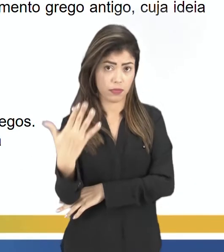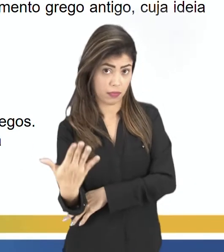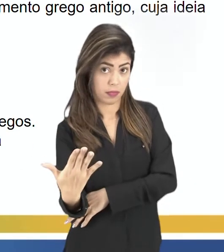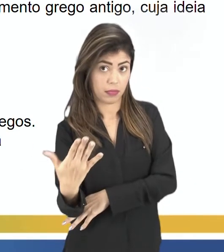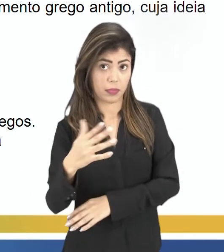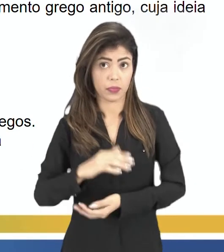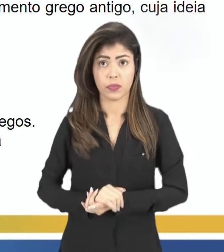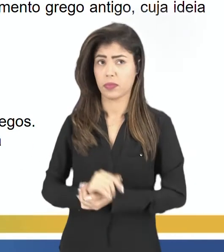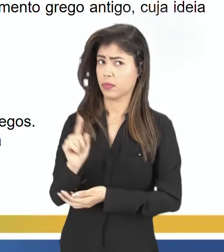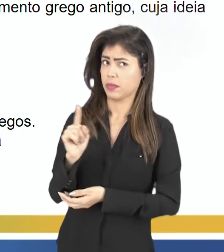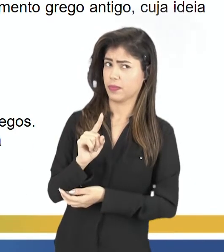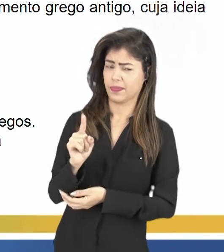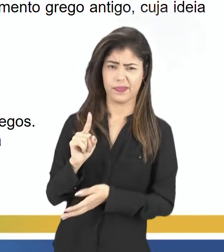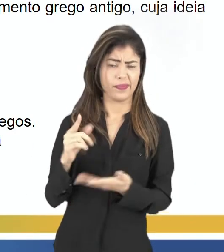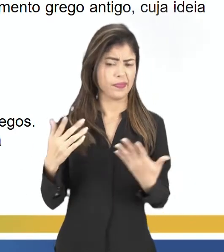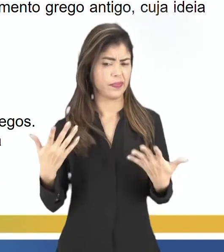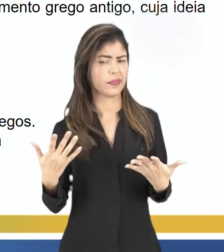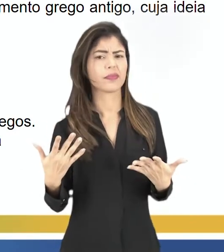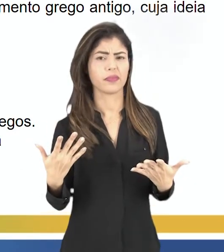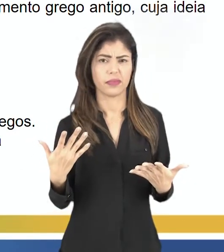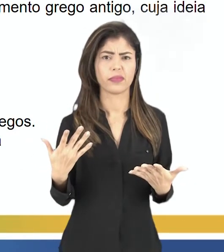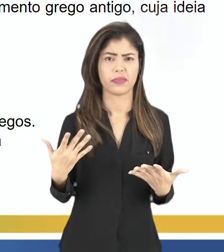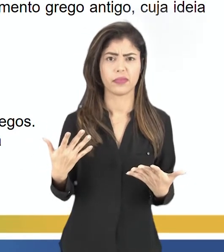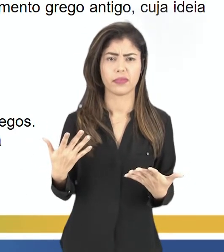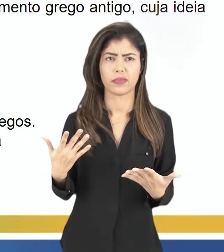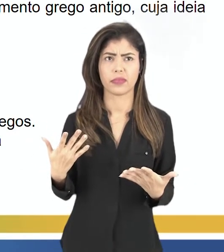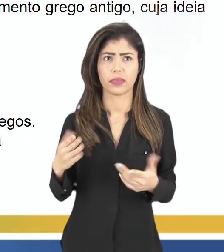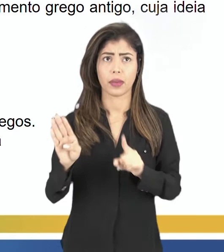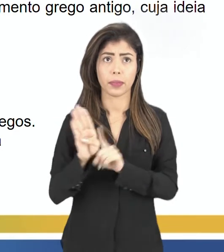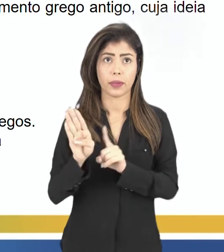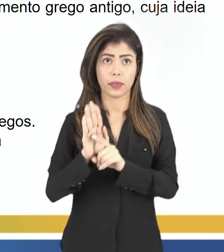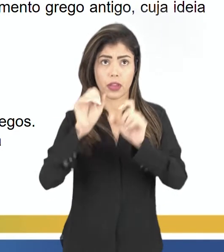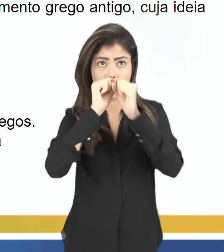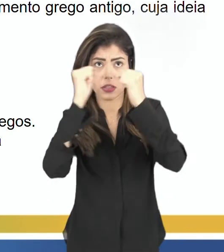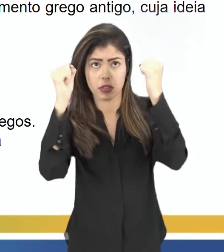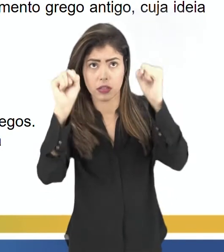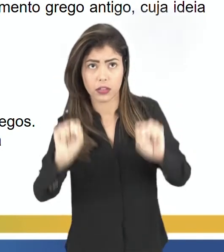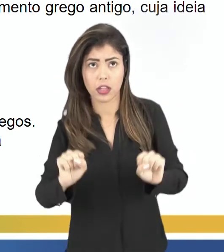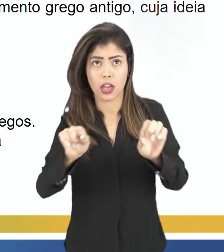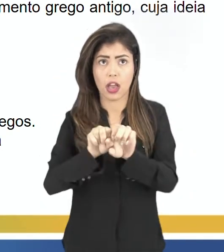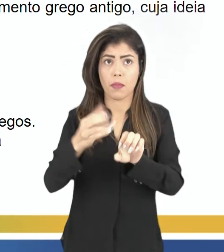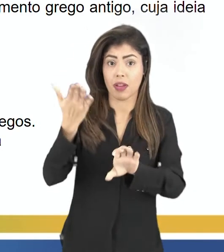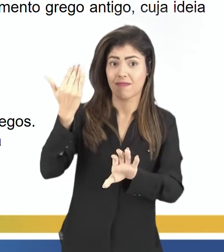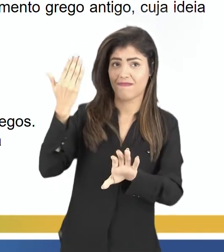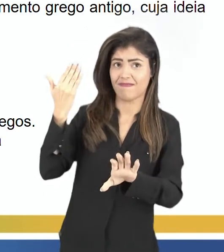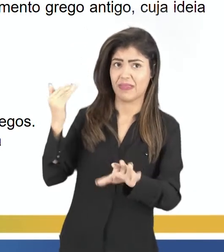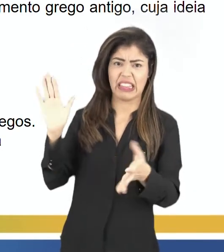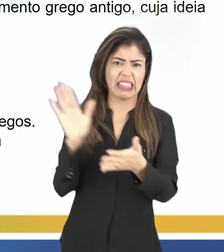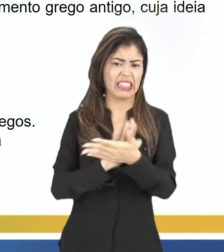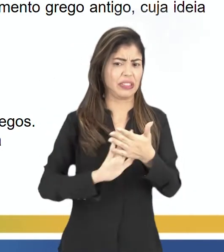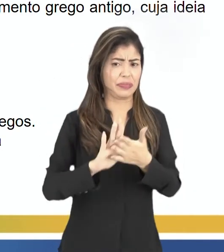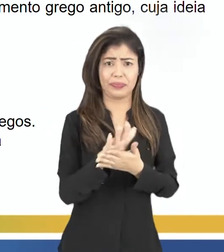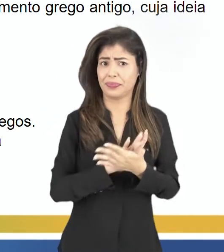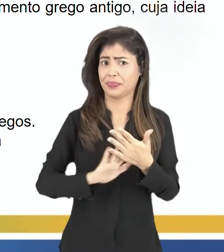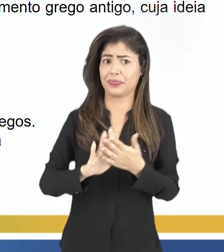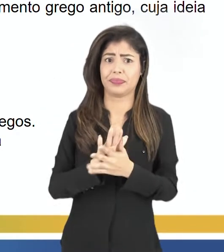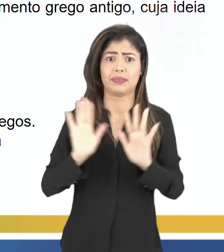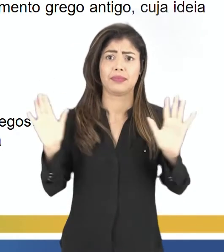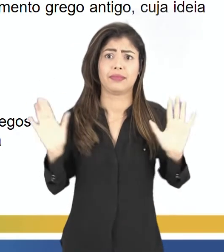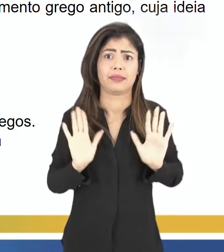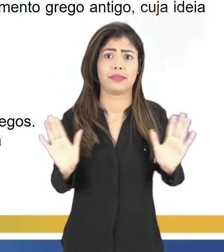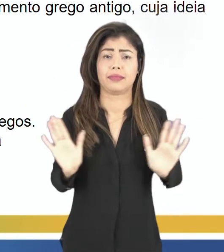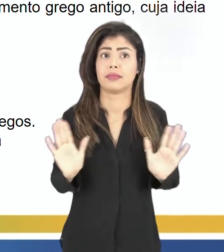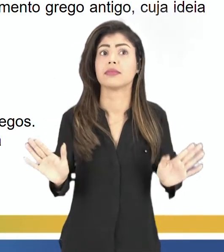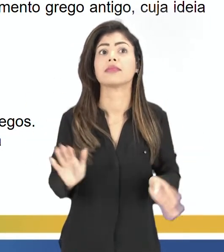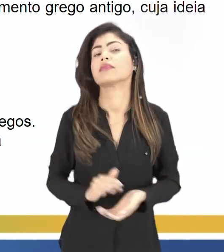mais. Não, o mito da caverna. A B, o sistema penal da época, nada a ver.